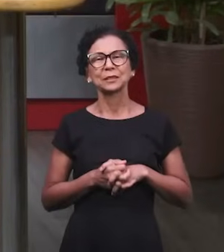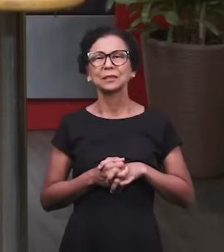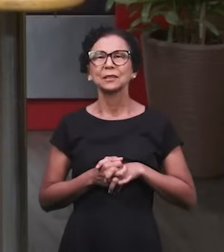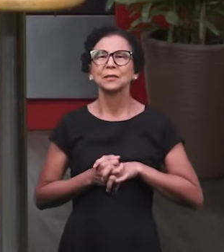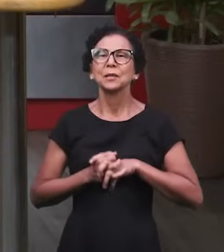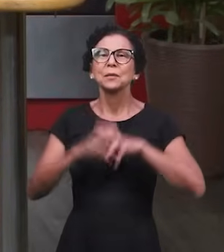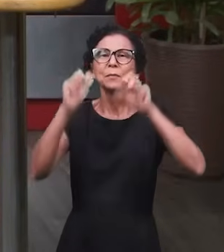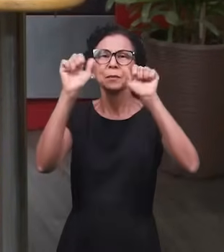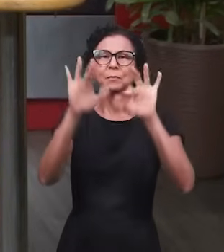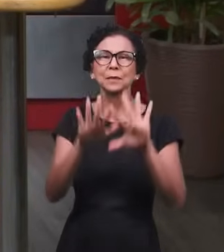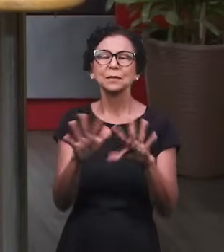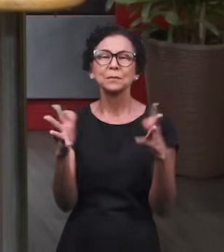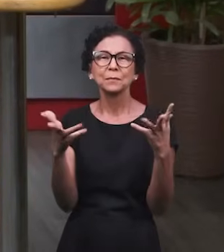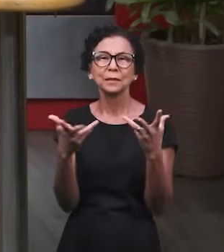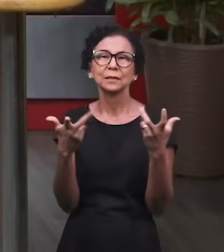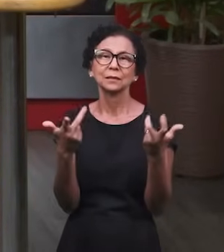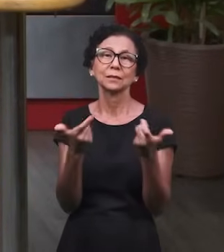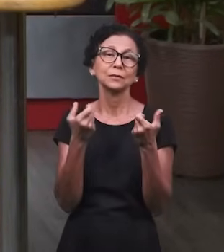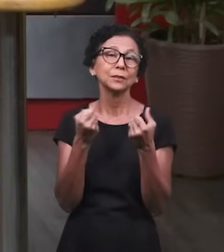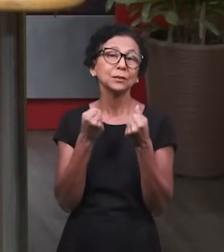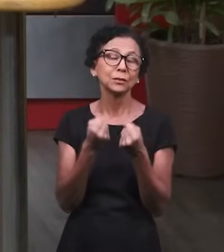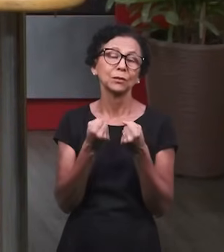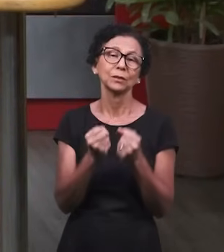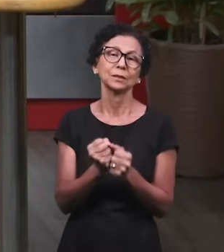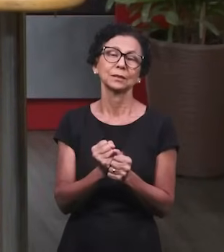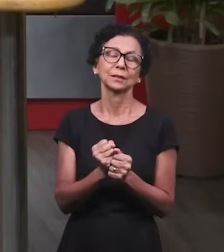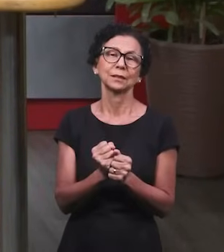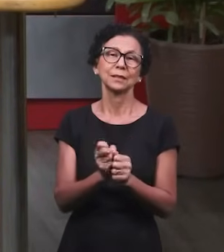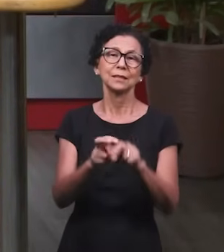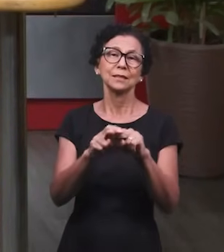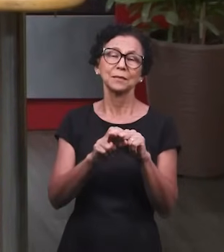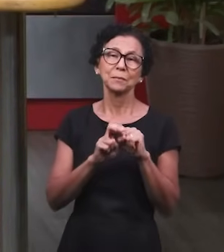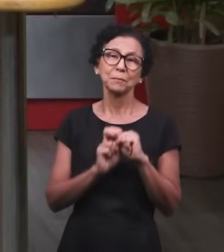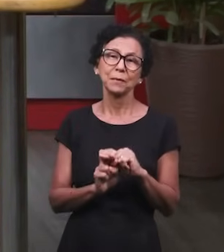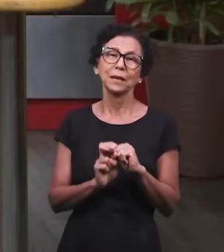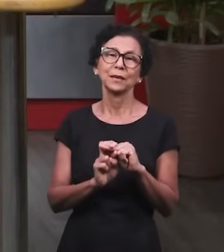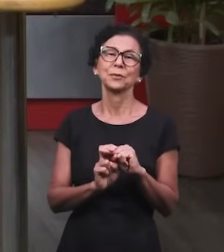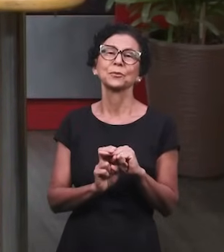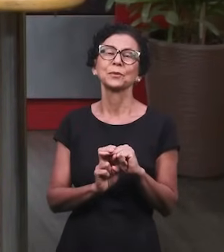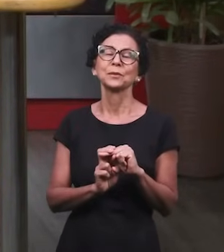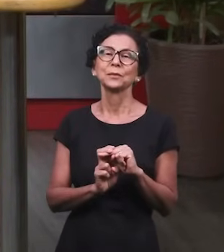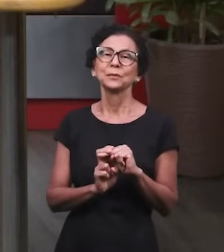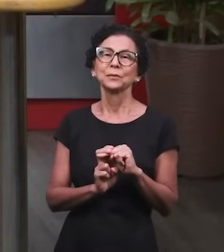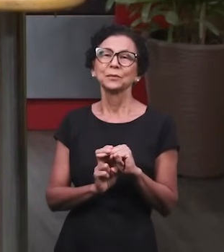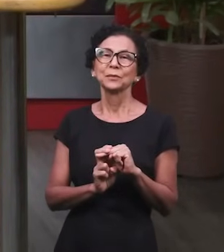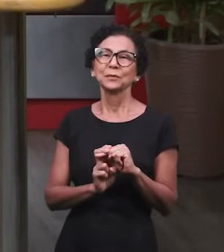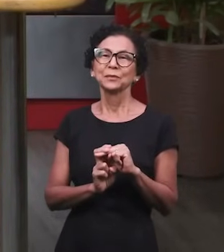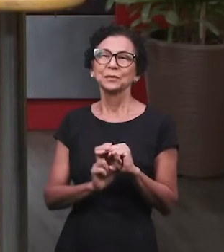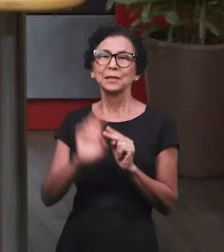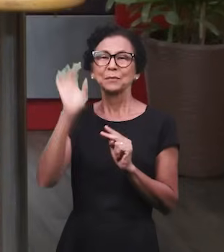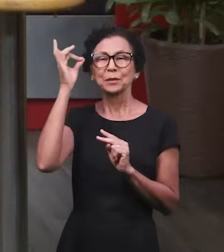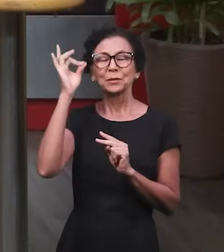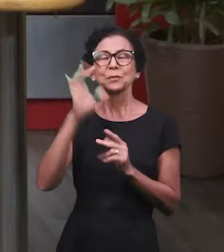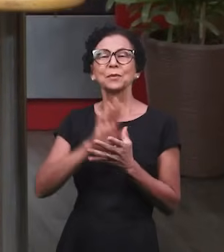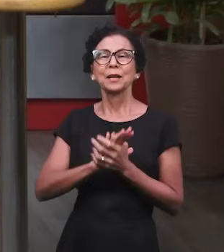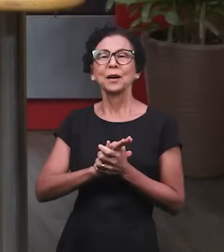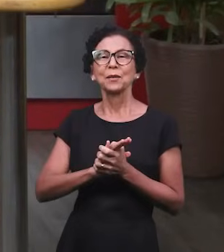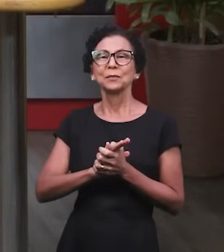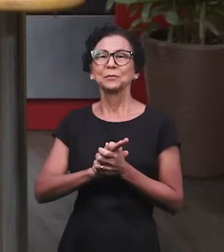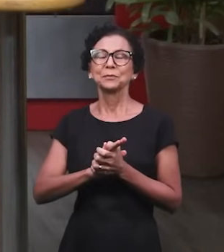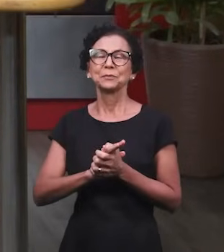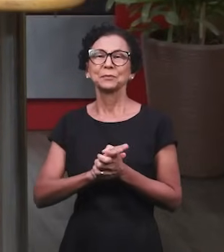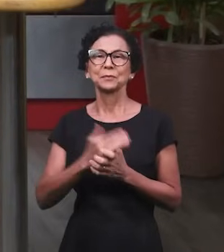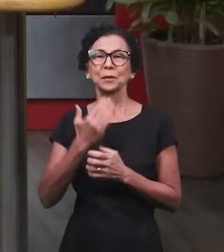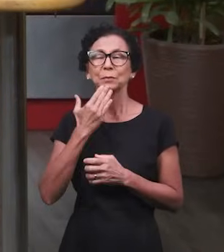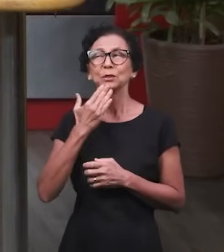fora essa bênção maravilhosa desse desse recurso espiritual para nós lidarmos com isso é a a